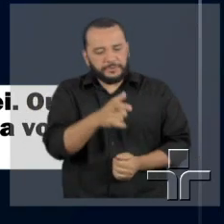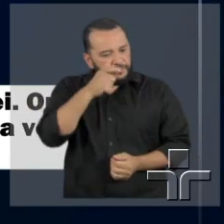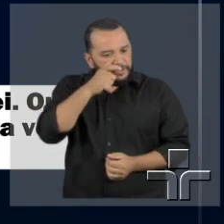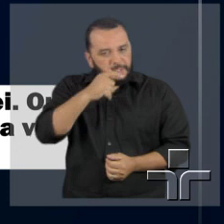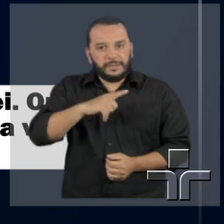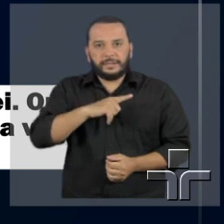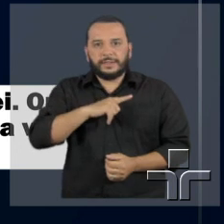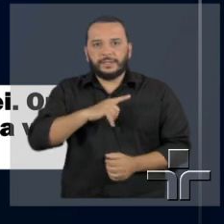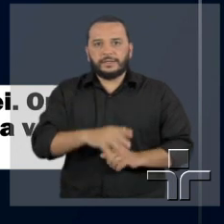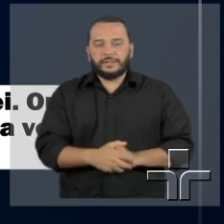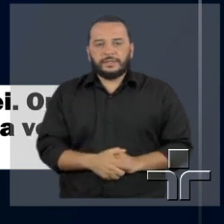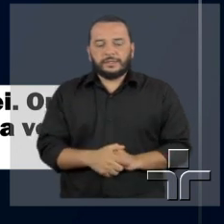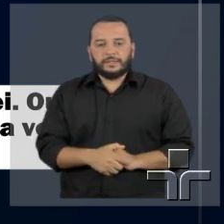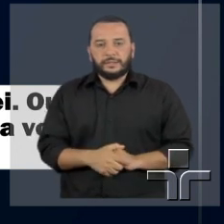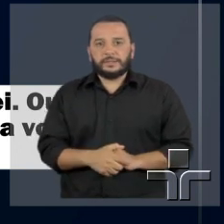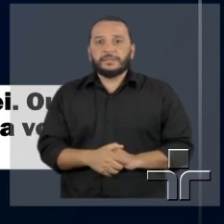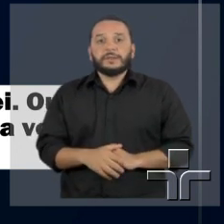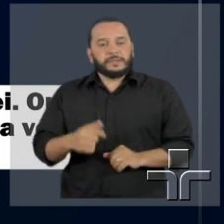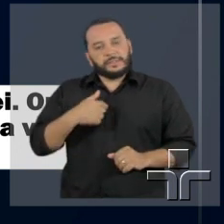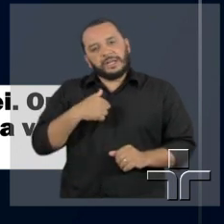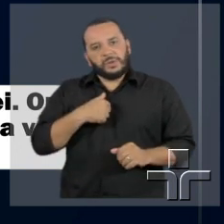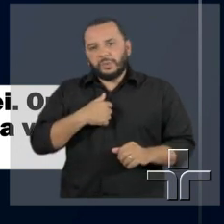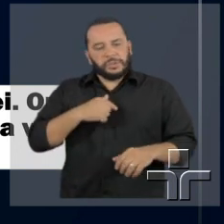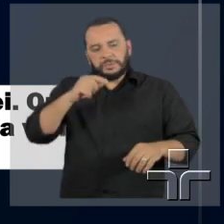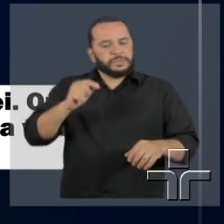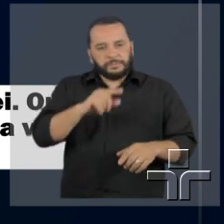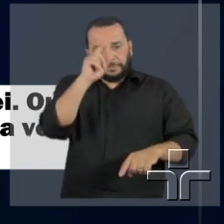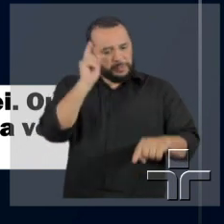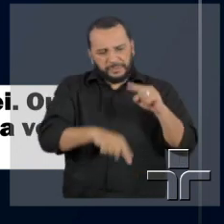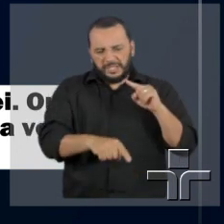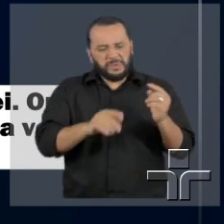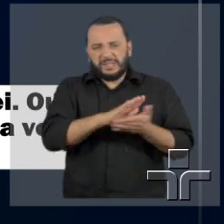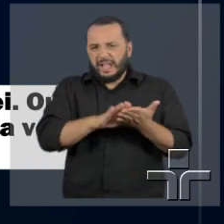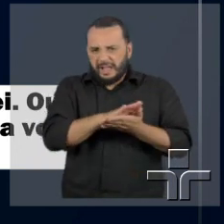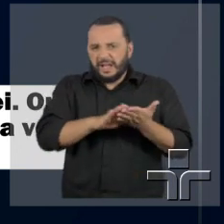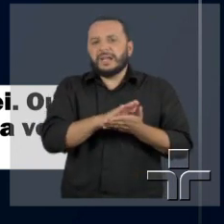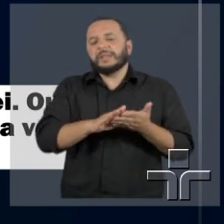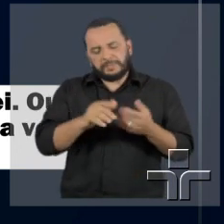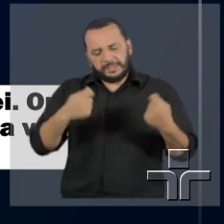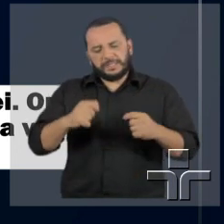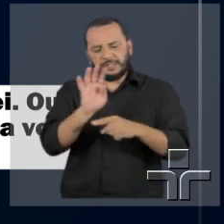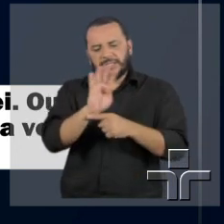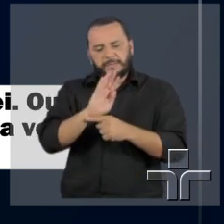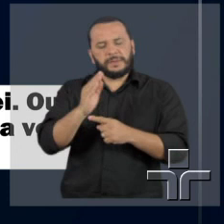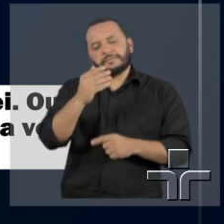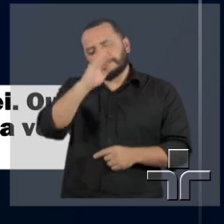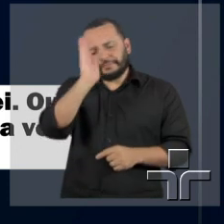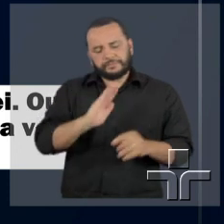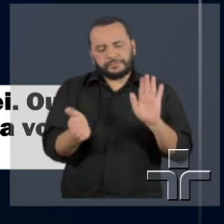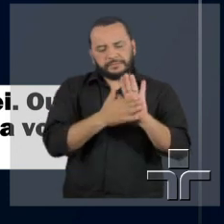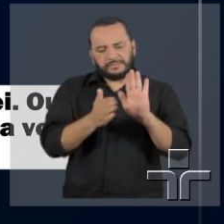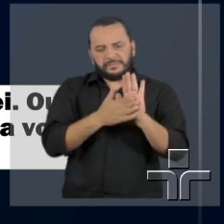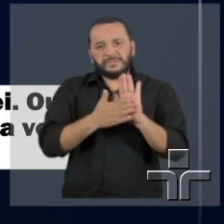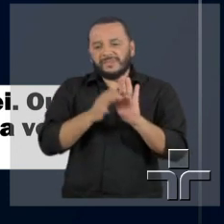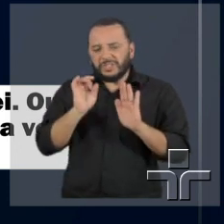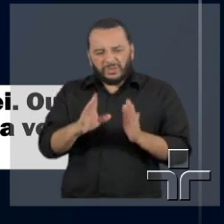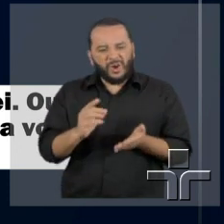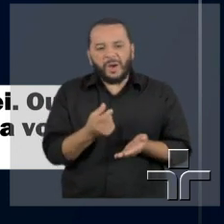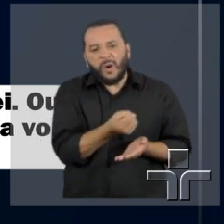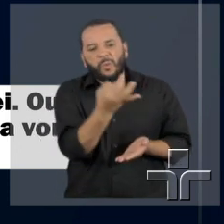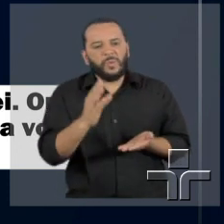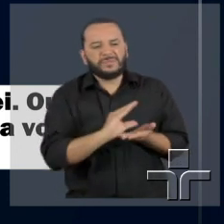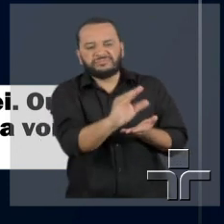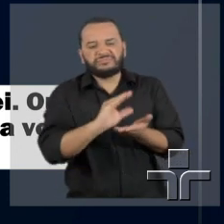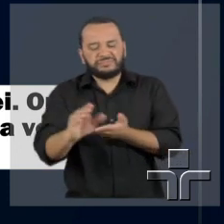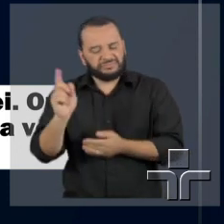para mim ali, lê para mim, vamos lá. Não vejo como censura. O cinema brasileiro precisa trazer novas propostas e essa verba não vá apenas para algumas